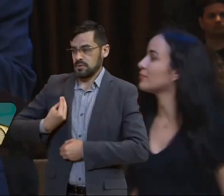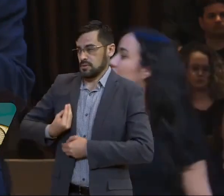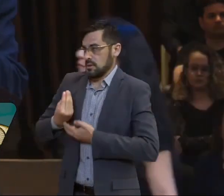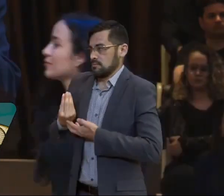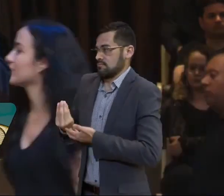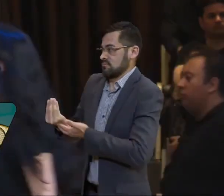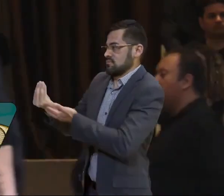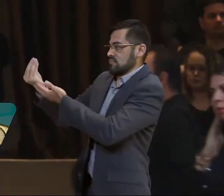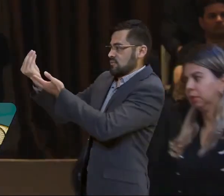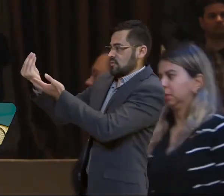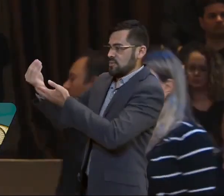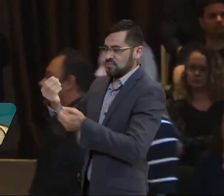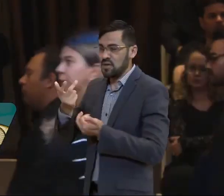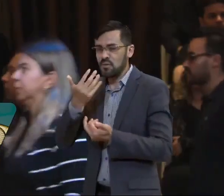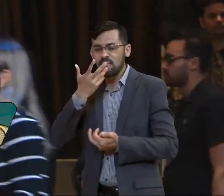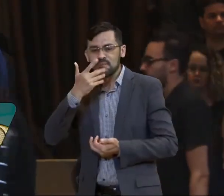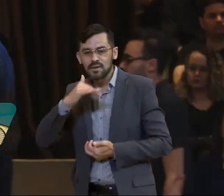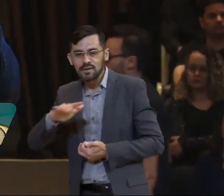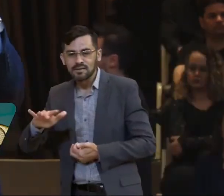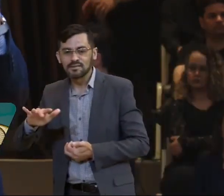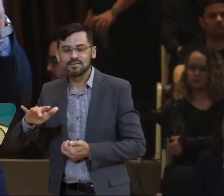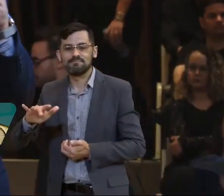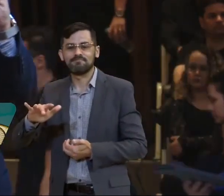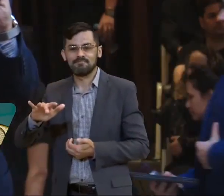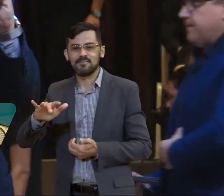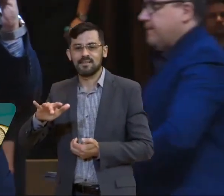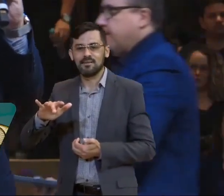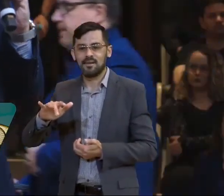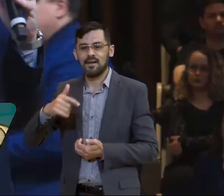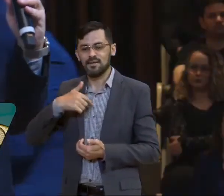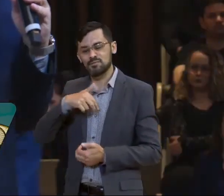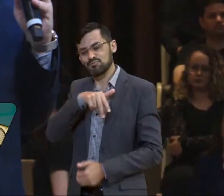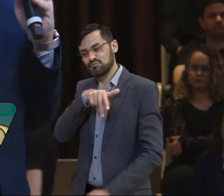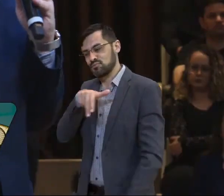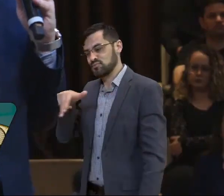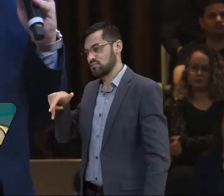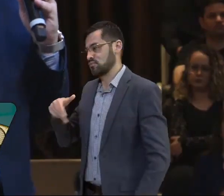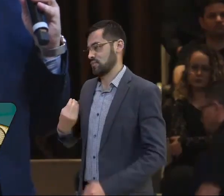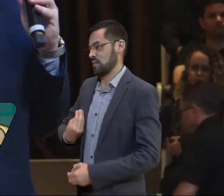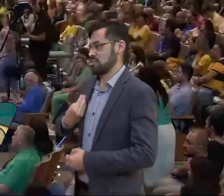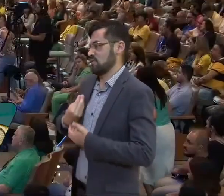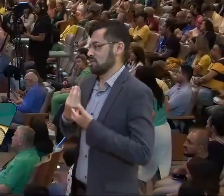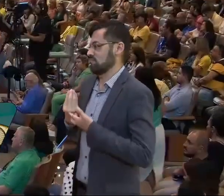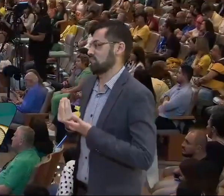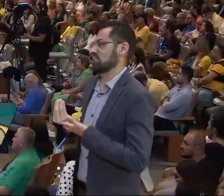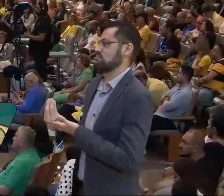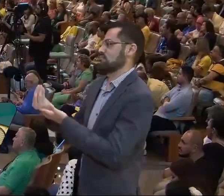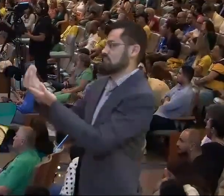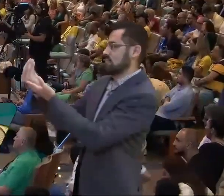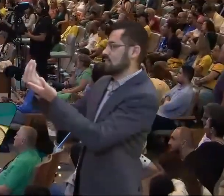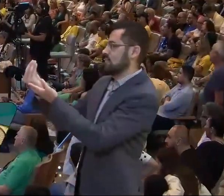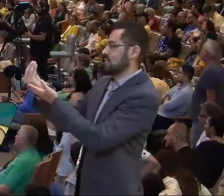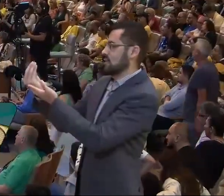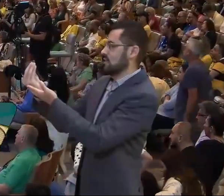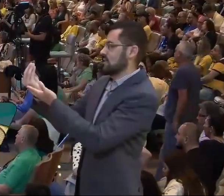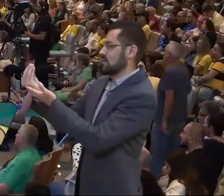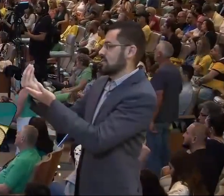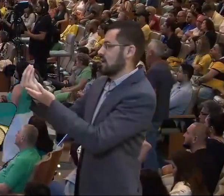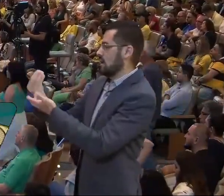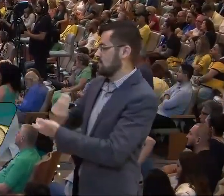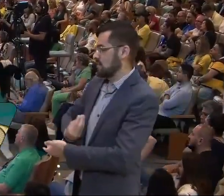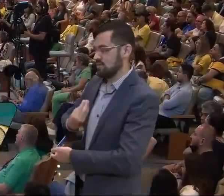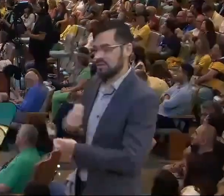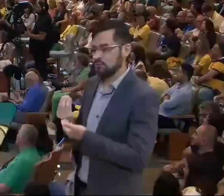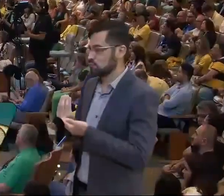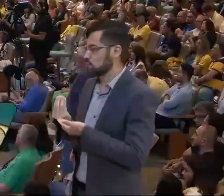aquela criança: eu vim aqui me entregar para o Senhor. Eu vim aqui colocar a